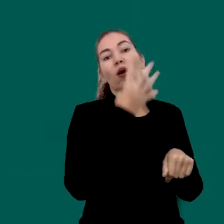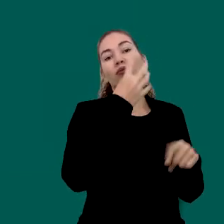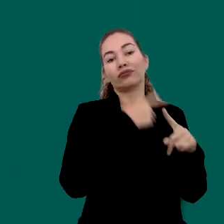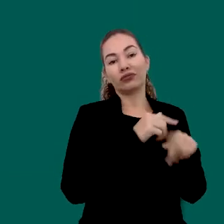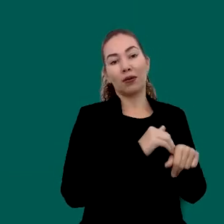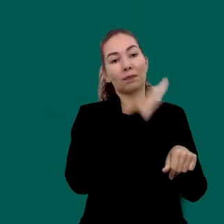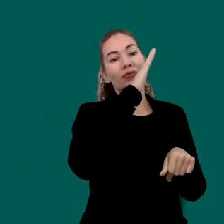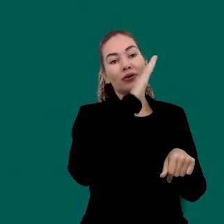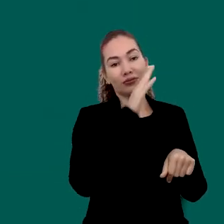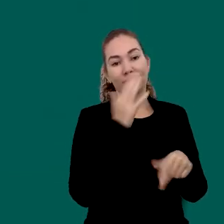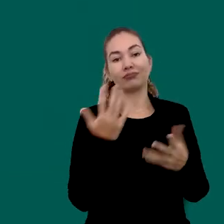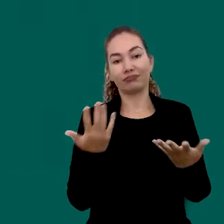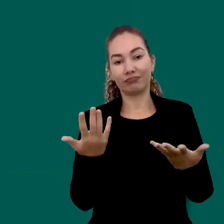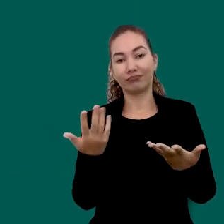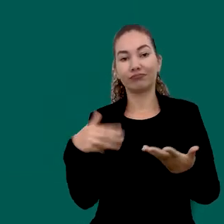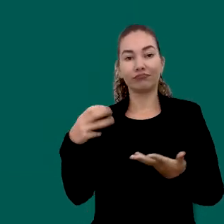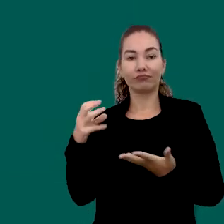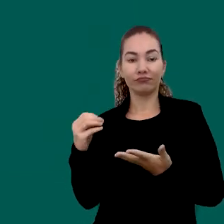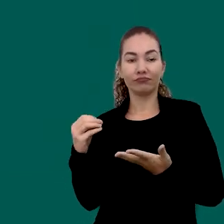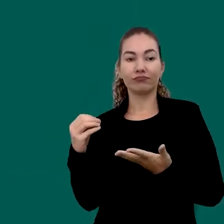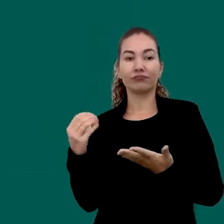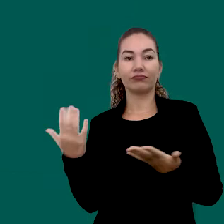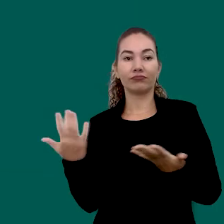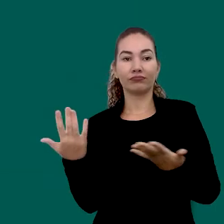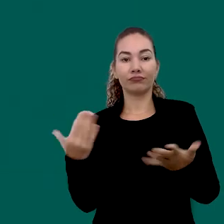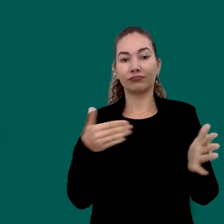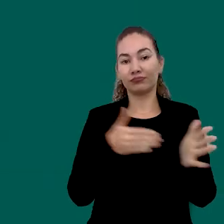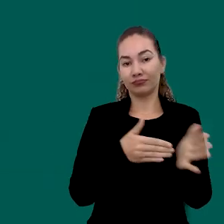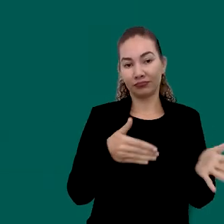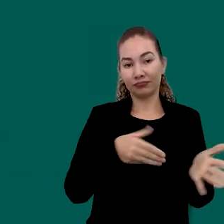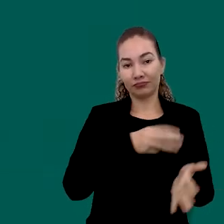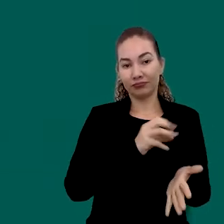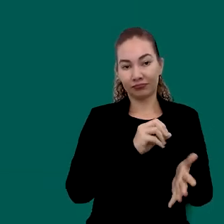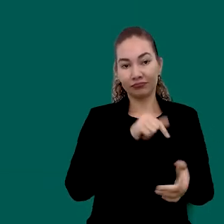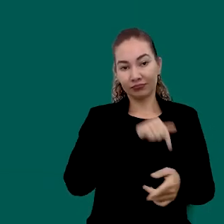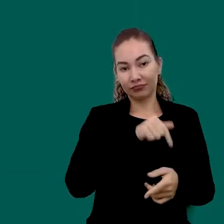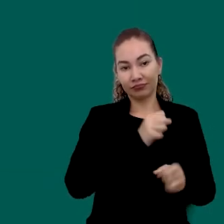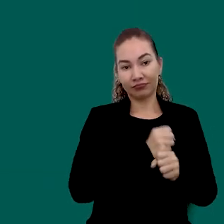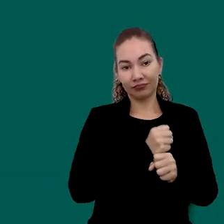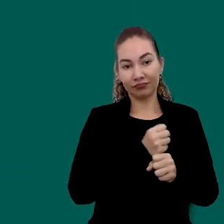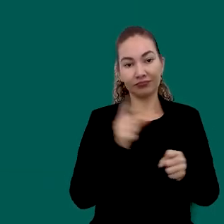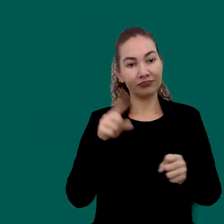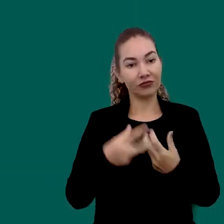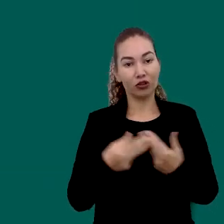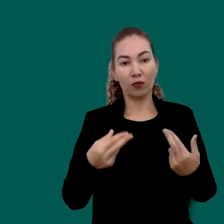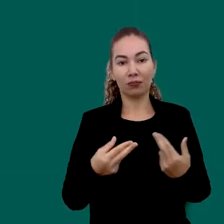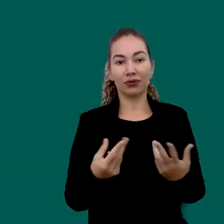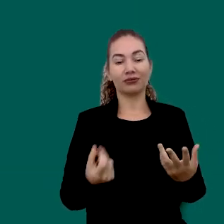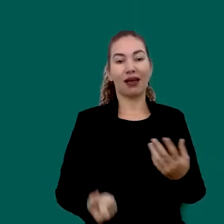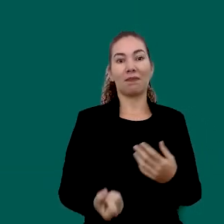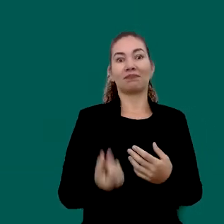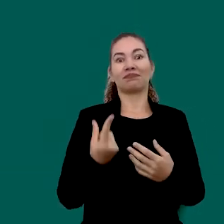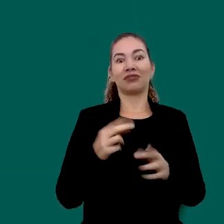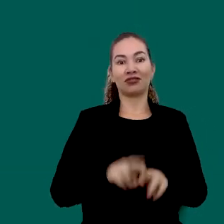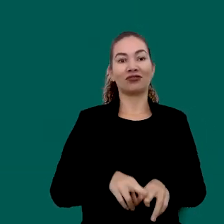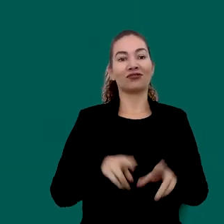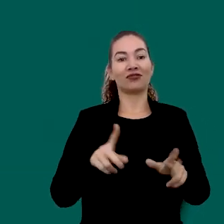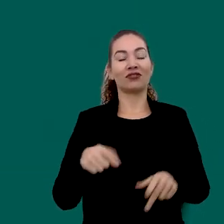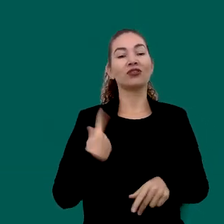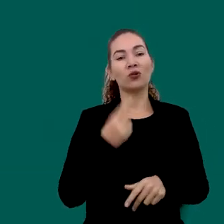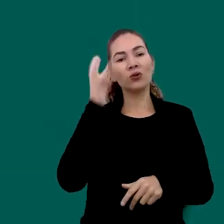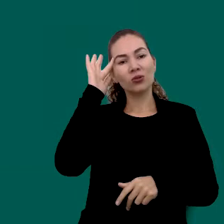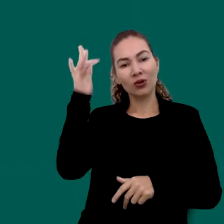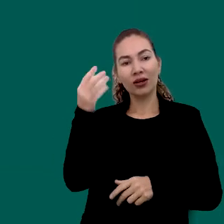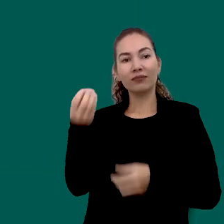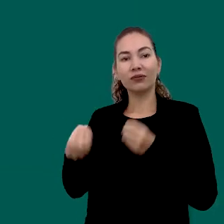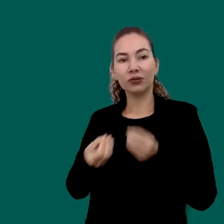a gente saiu em março do ano passado para março desse ano. Então é algo completamente absurdo. A gente sonhava, como a